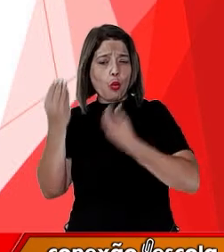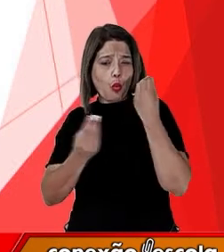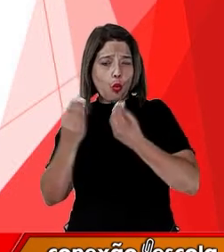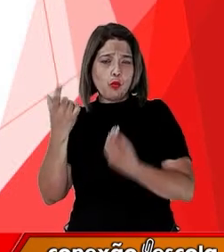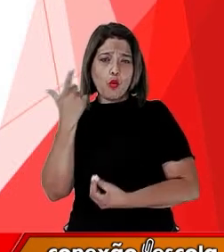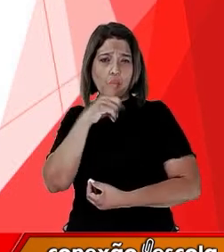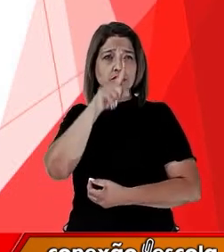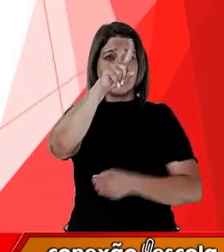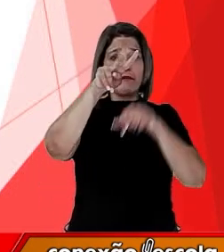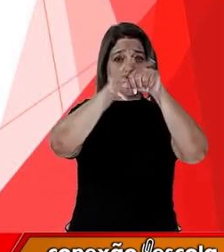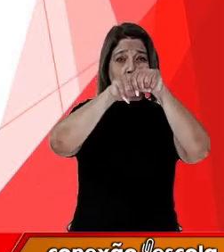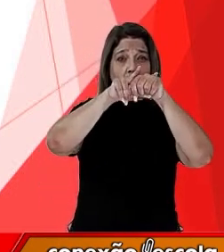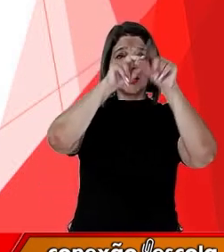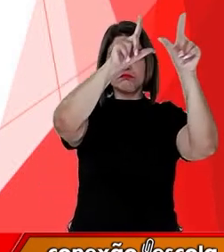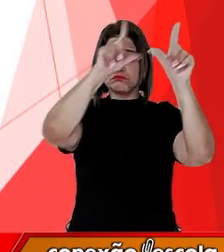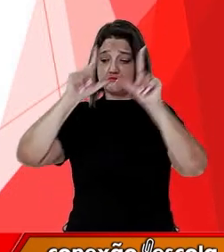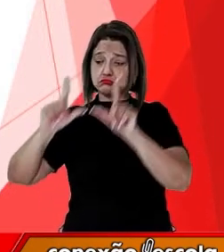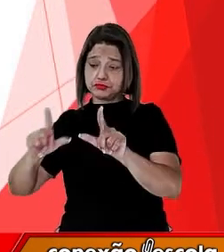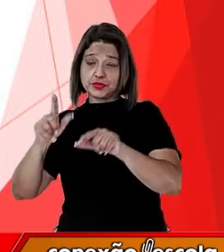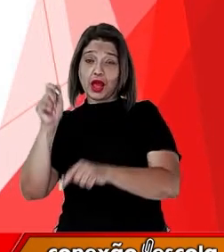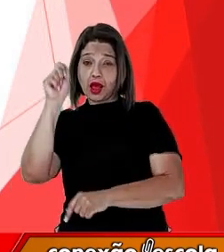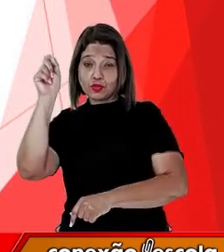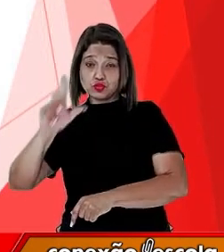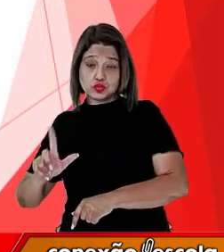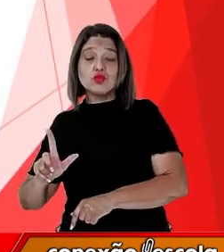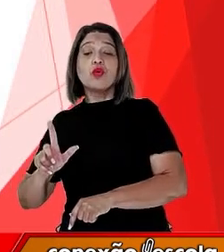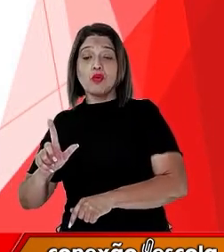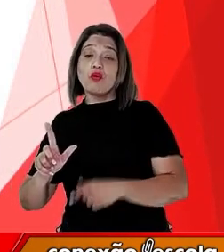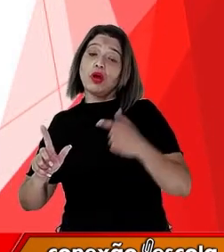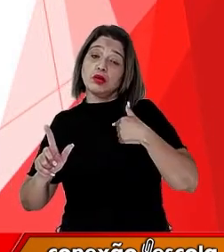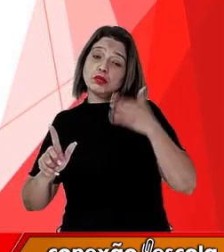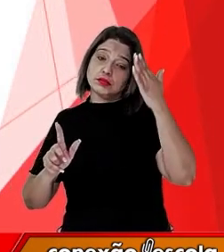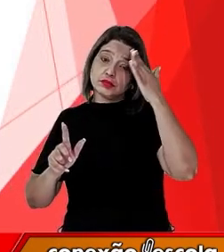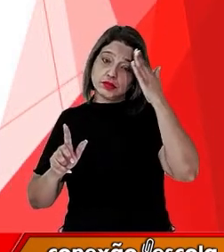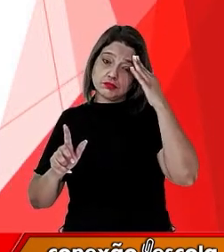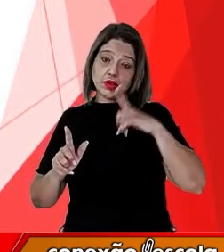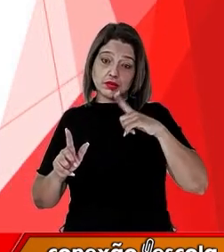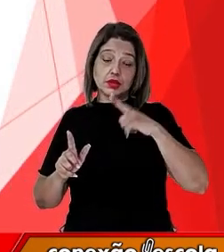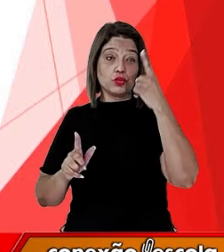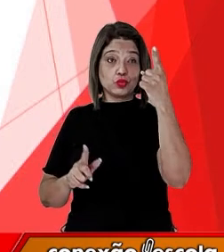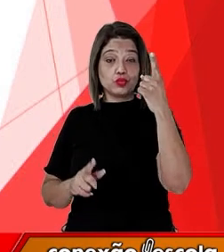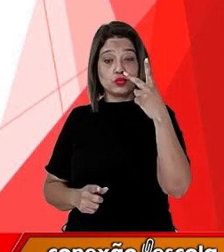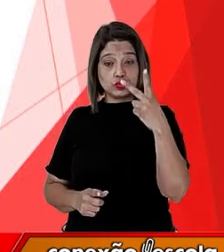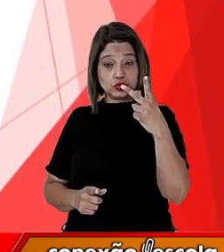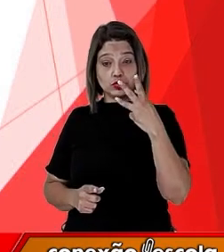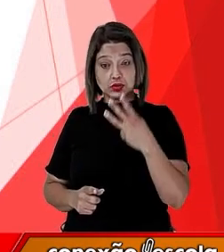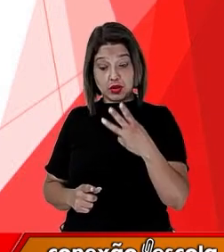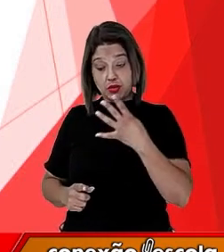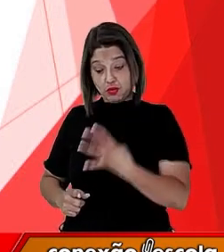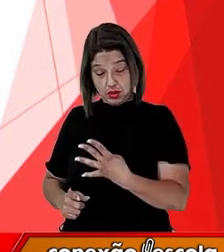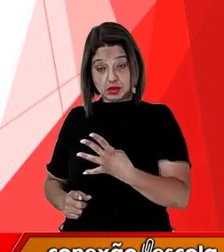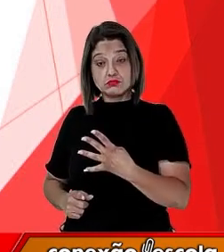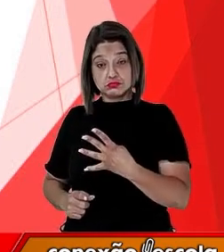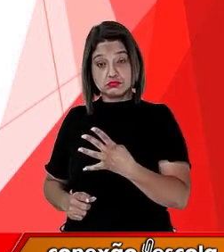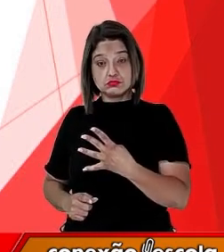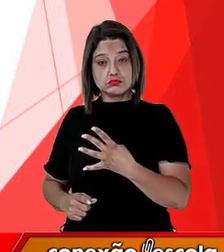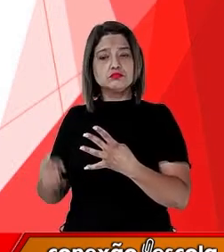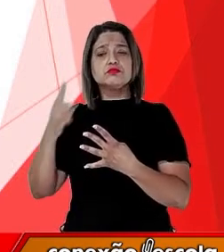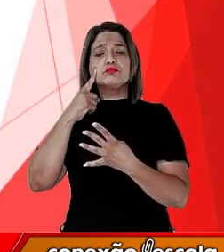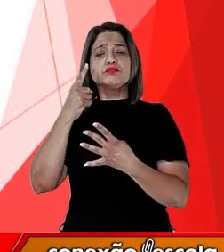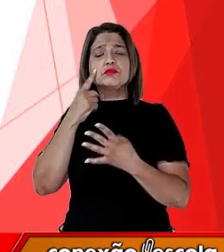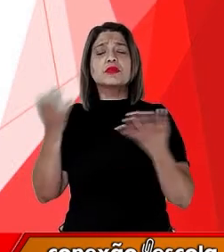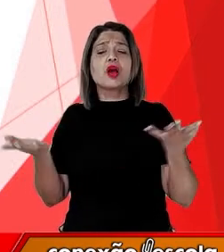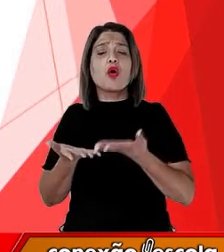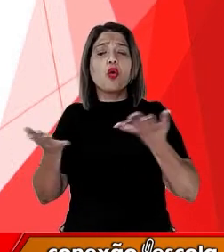verde transformou na azul, então eu começo com 1 ponto, 2, 3, 4.